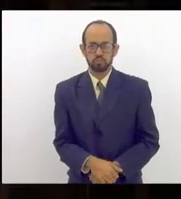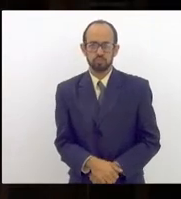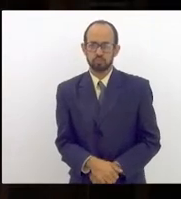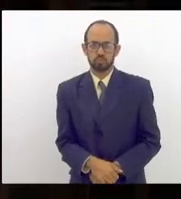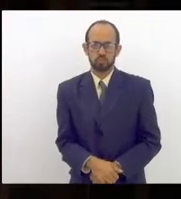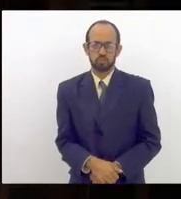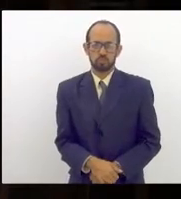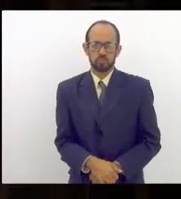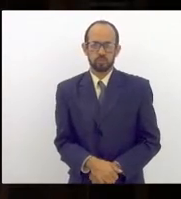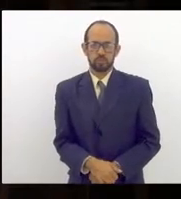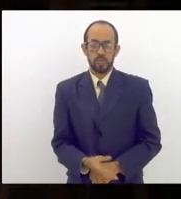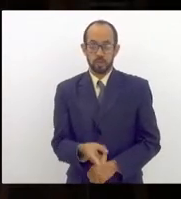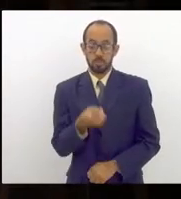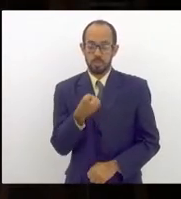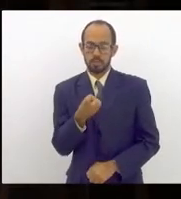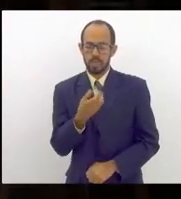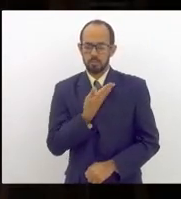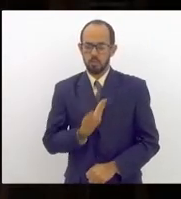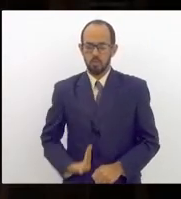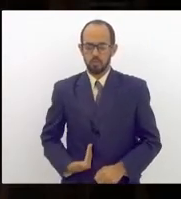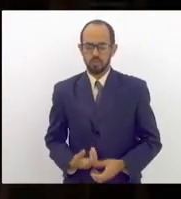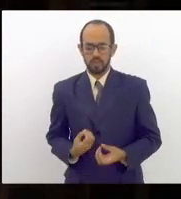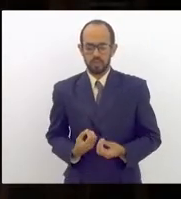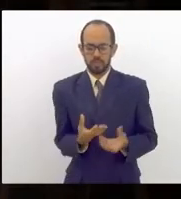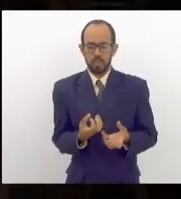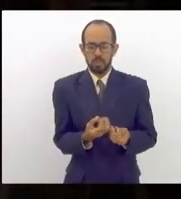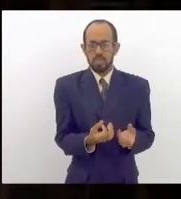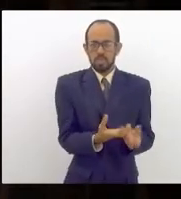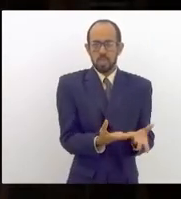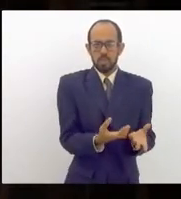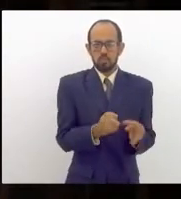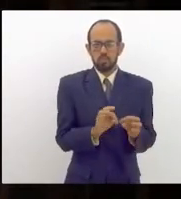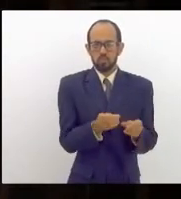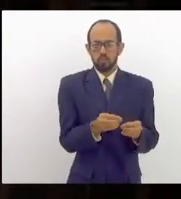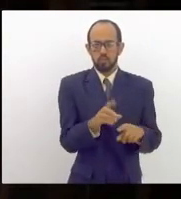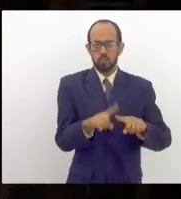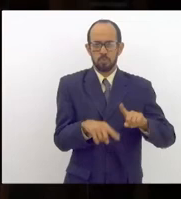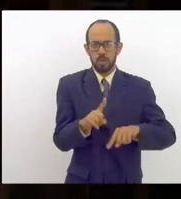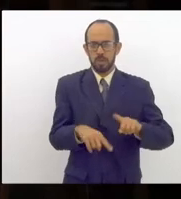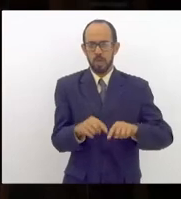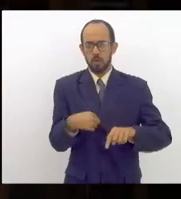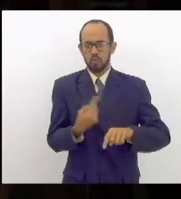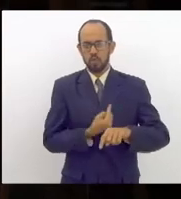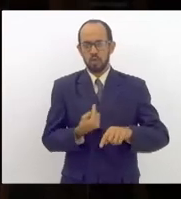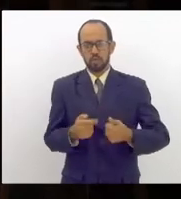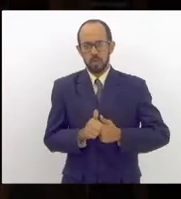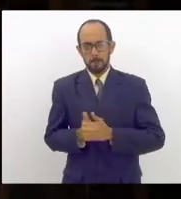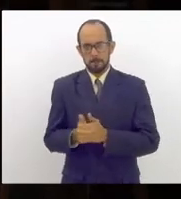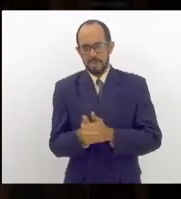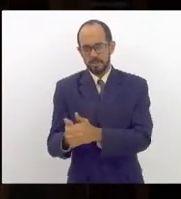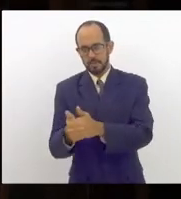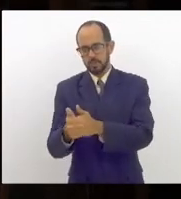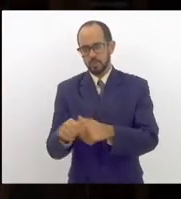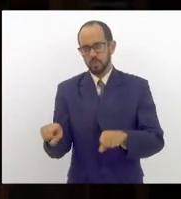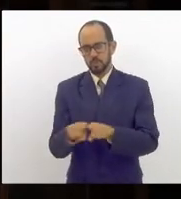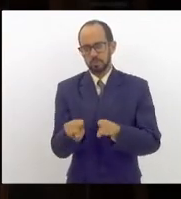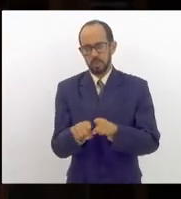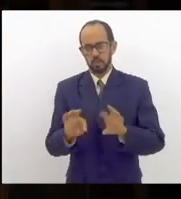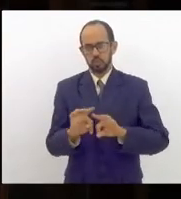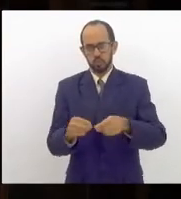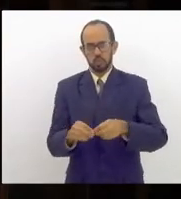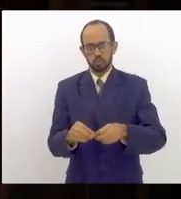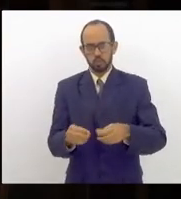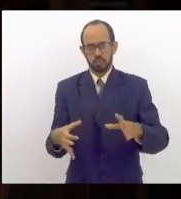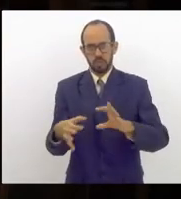E aí a gente vê um governo entreguista como esse que aí está né que perseguiu tudo que tava